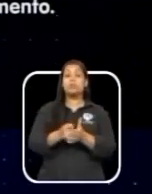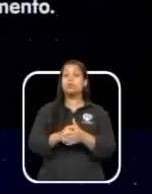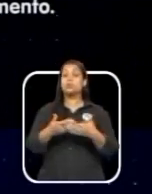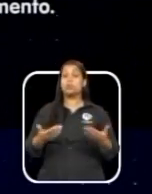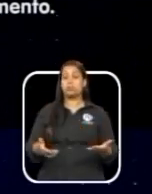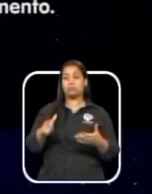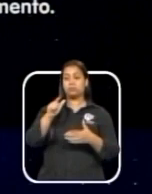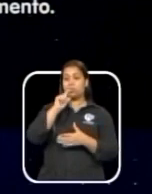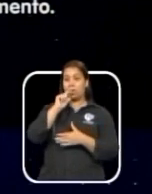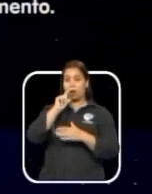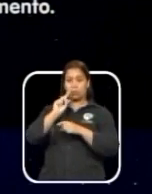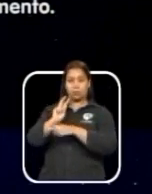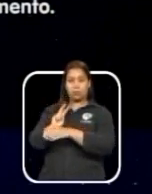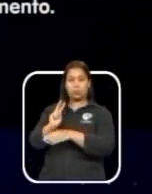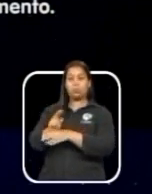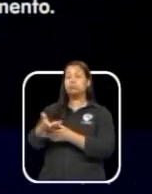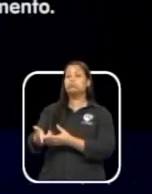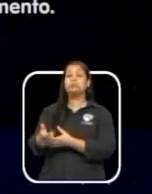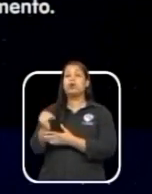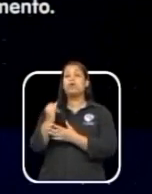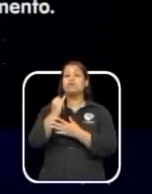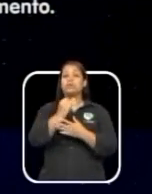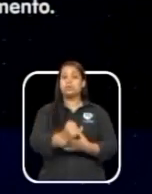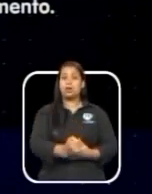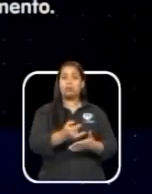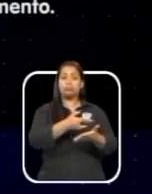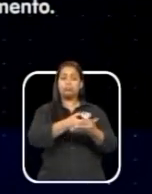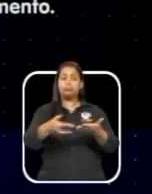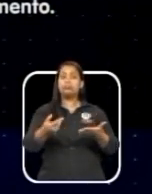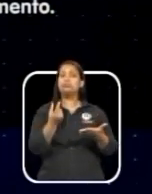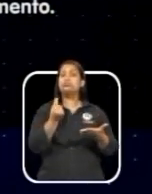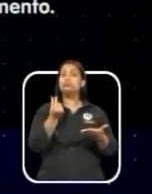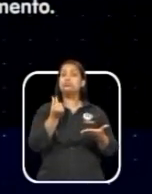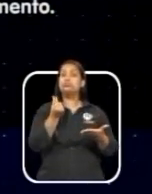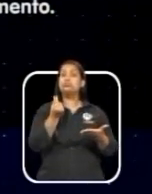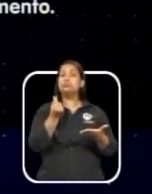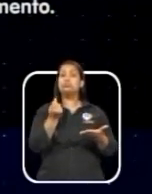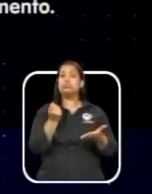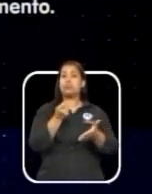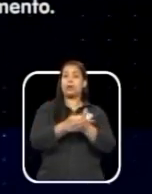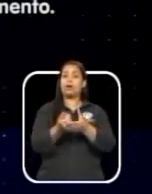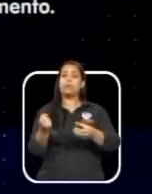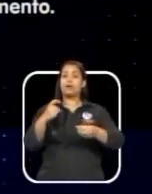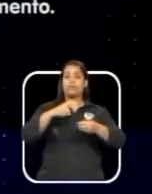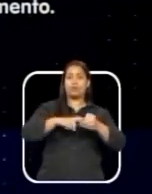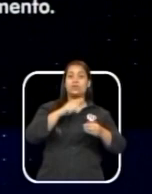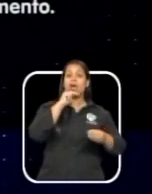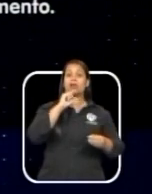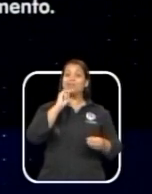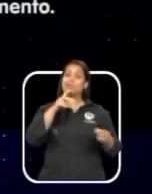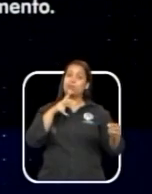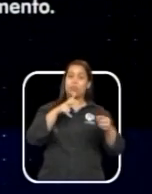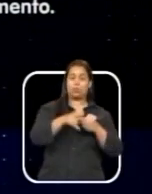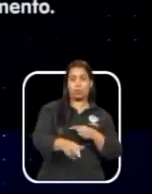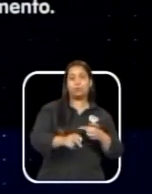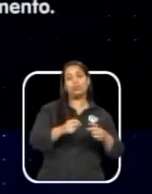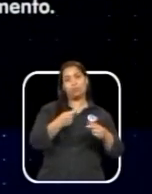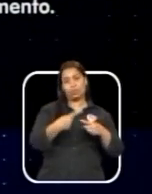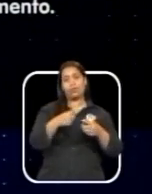obriga o SEMAI a informar nas contas o valor da taxa de religação de água em caso de corte